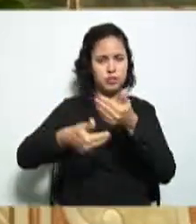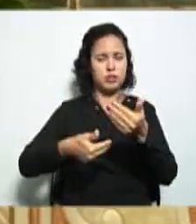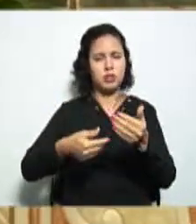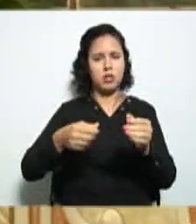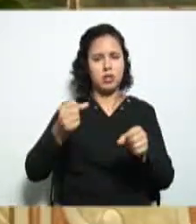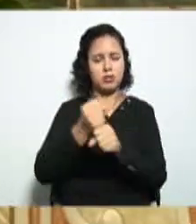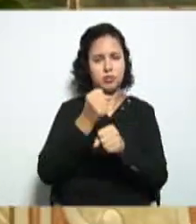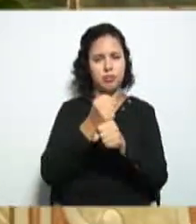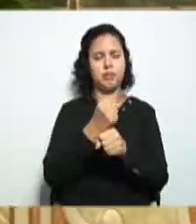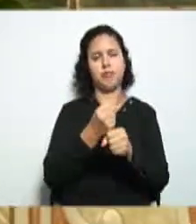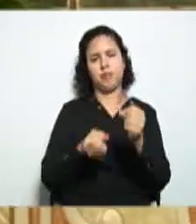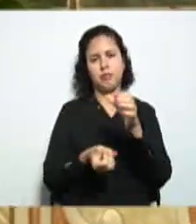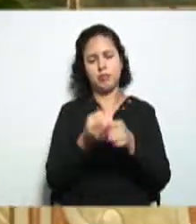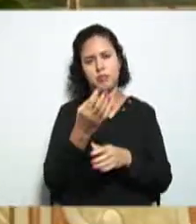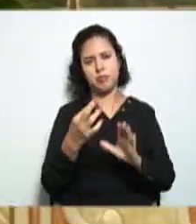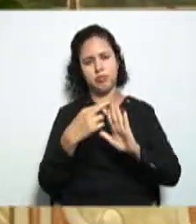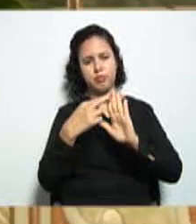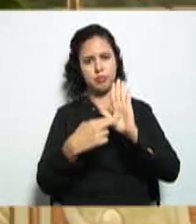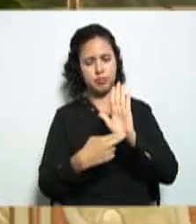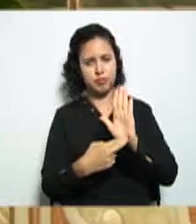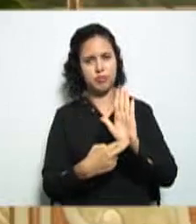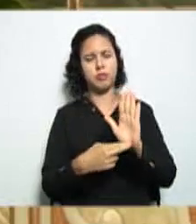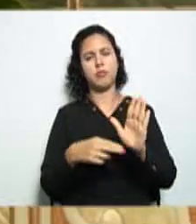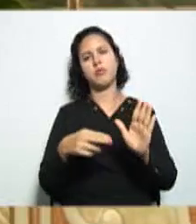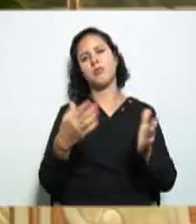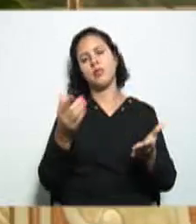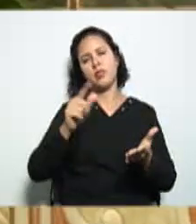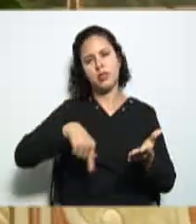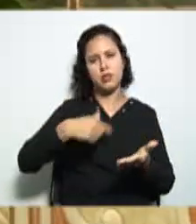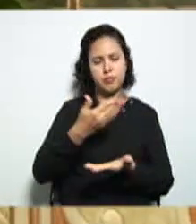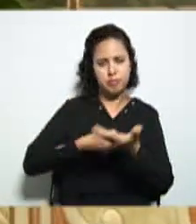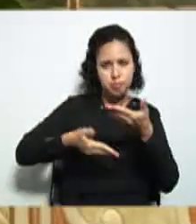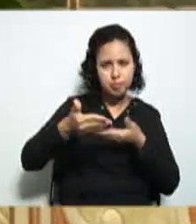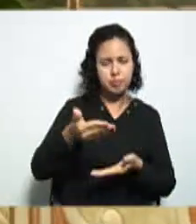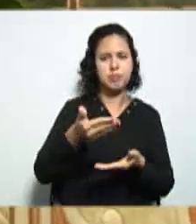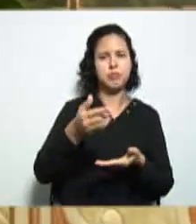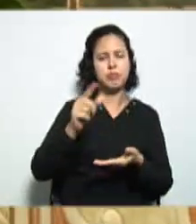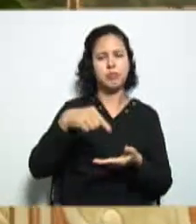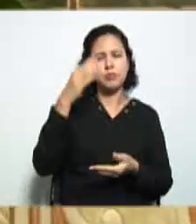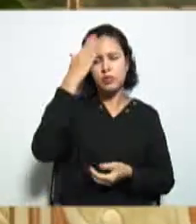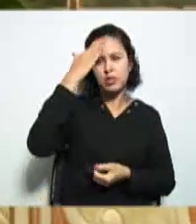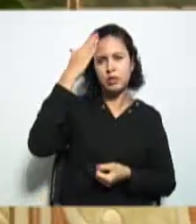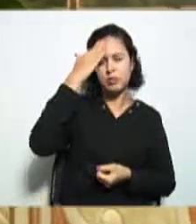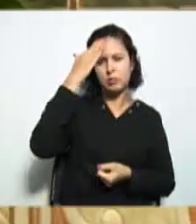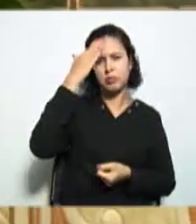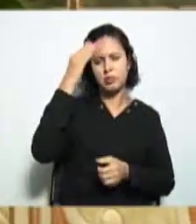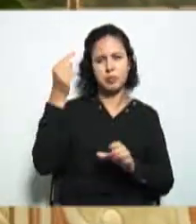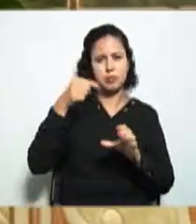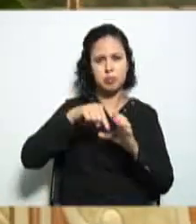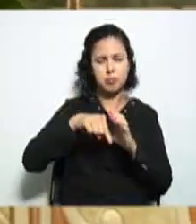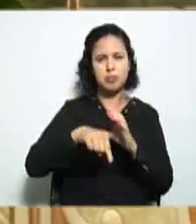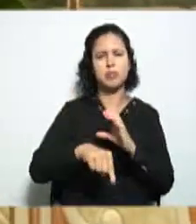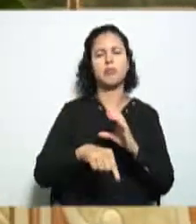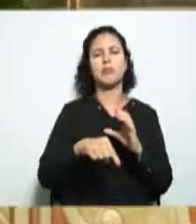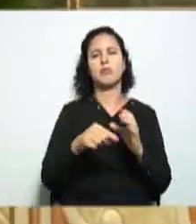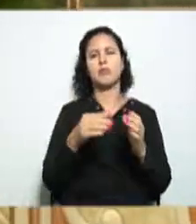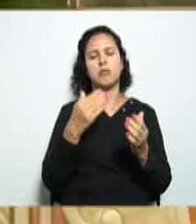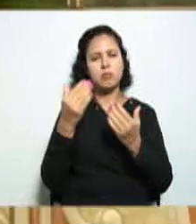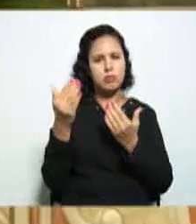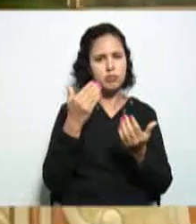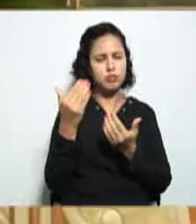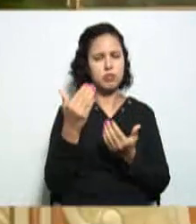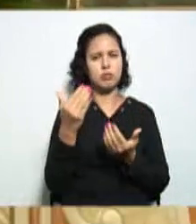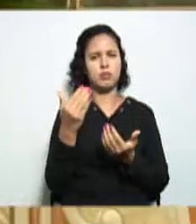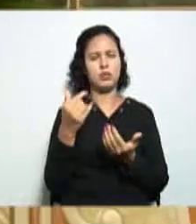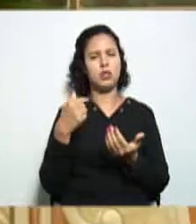de civilização, as nossas relações, é por esse saber intuitivo, subjetivo. Eu